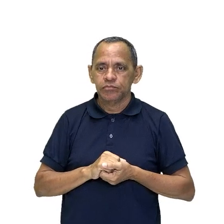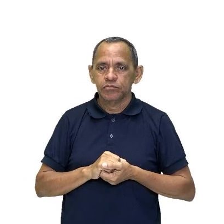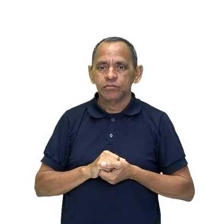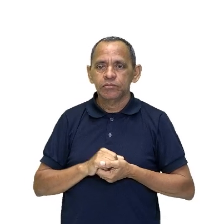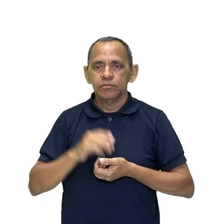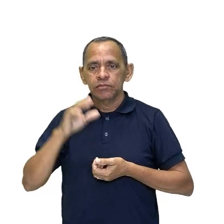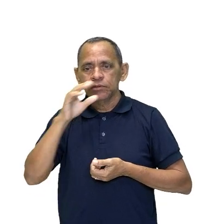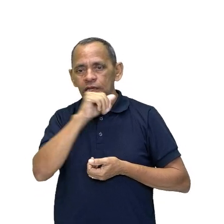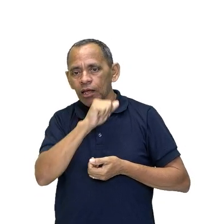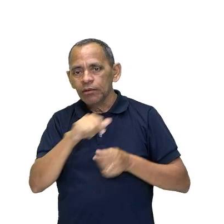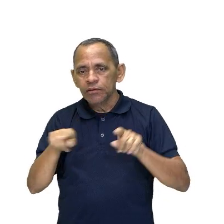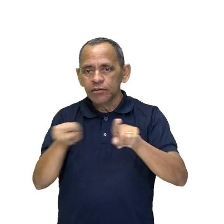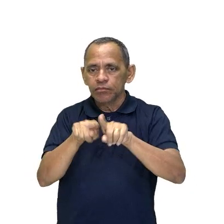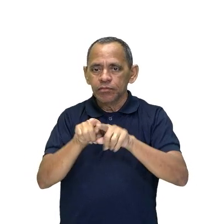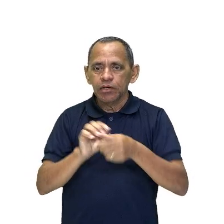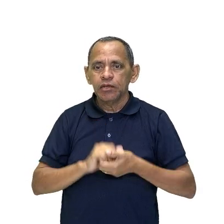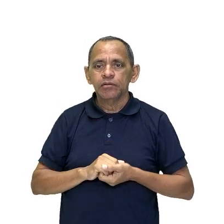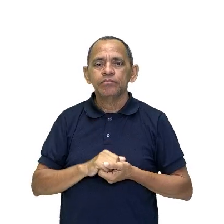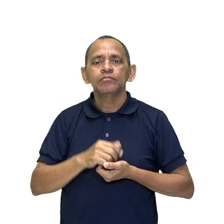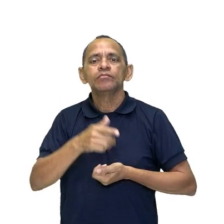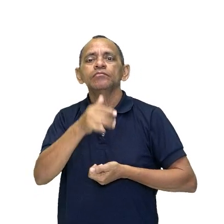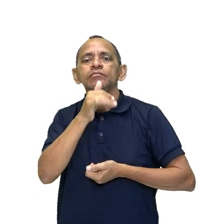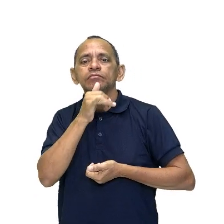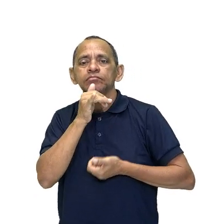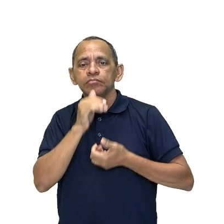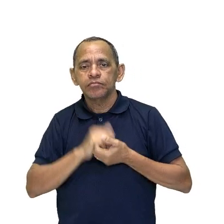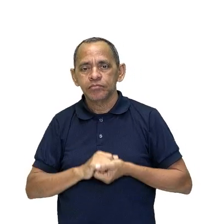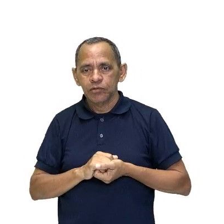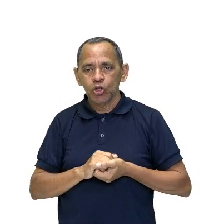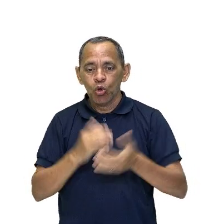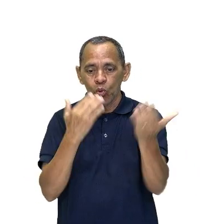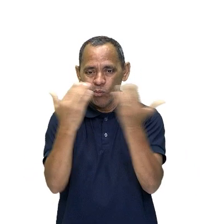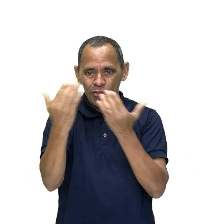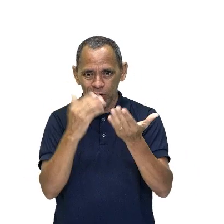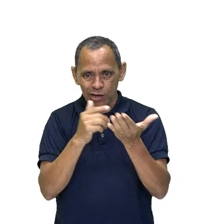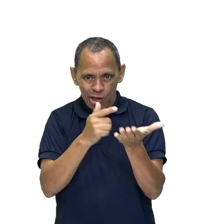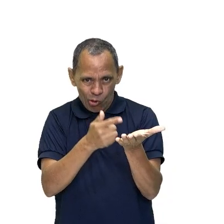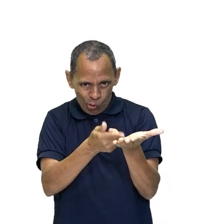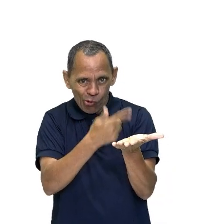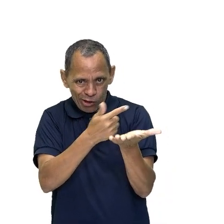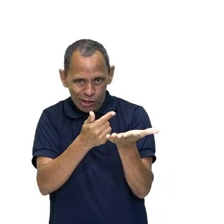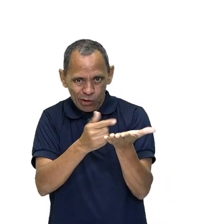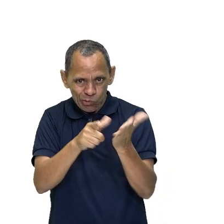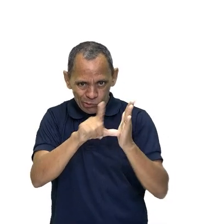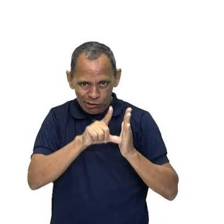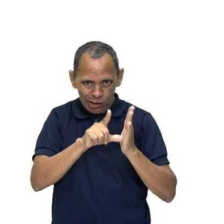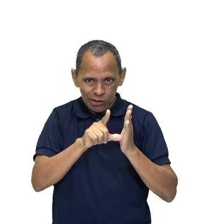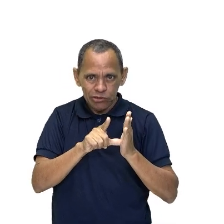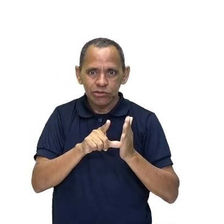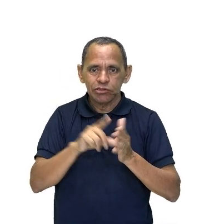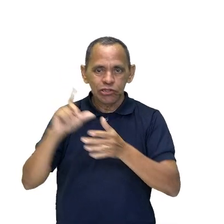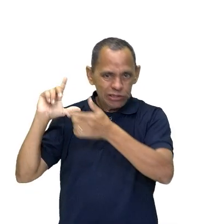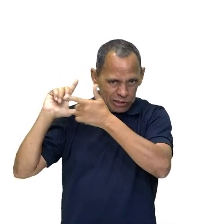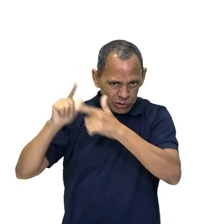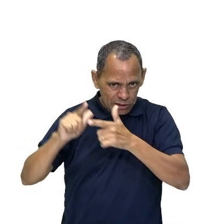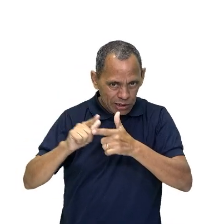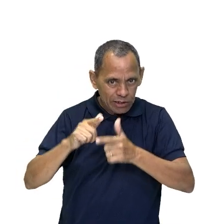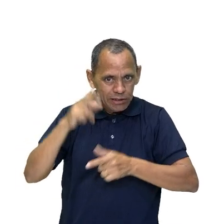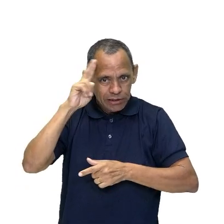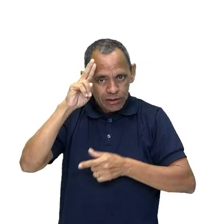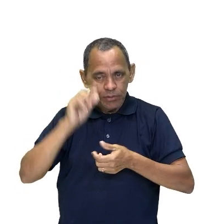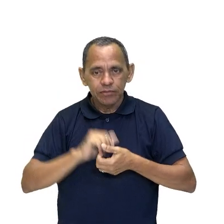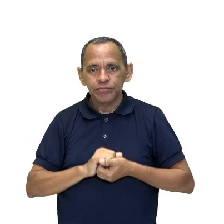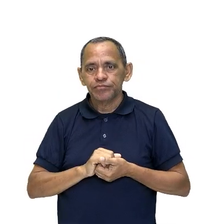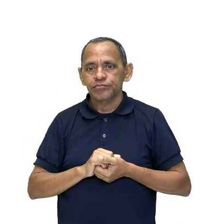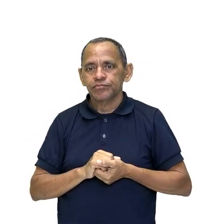com livros tradicionais, com os livros tradicionais que você lê. Então, essa comparação nós vamos fazer entre os